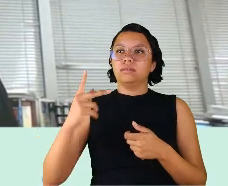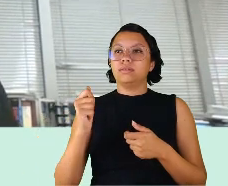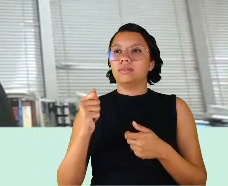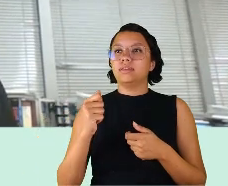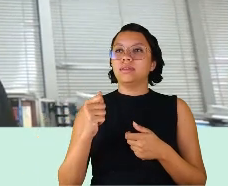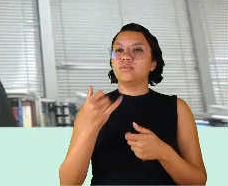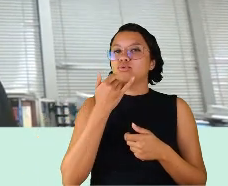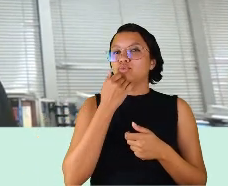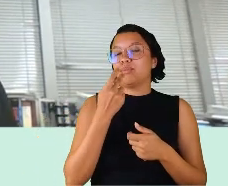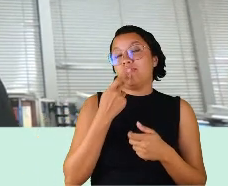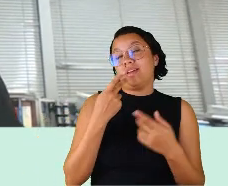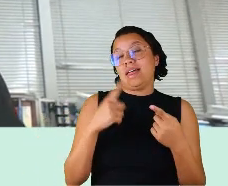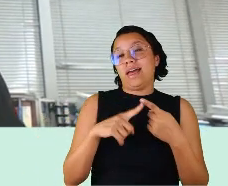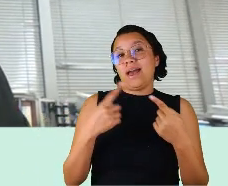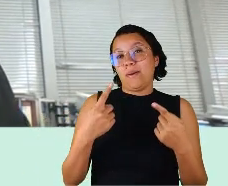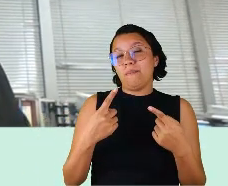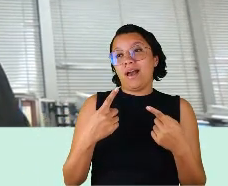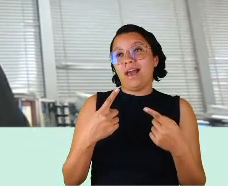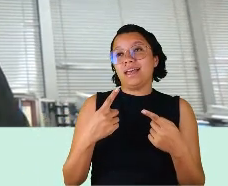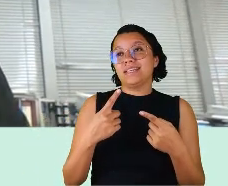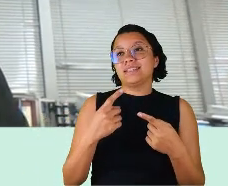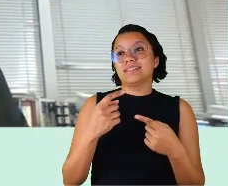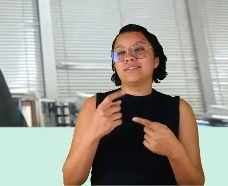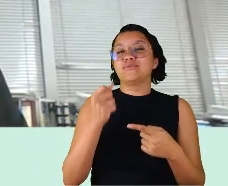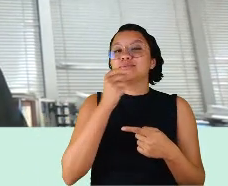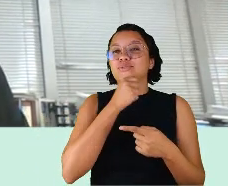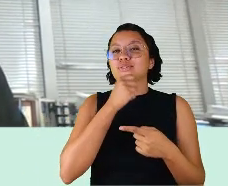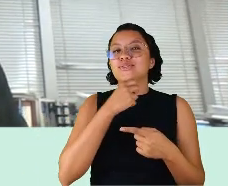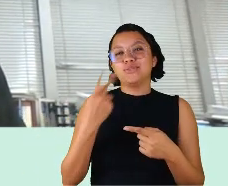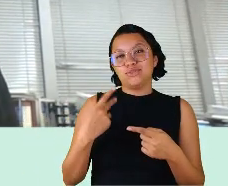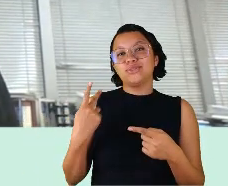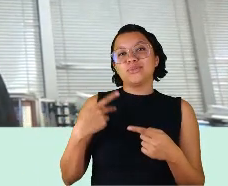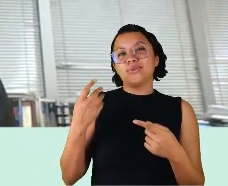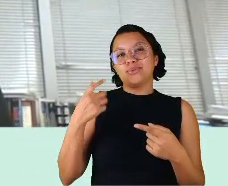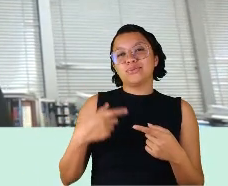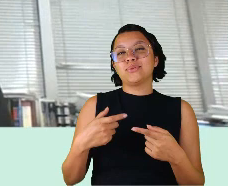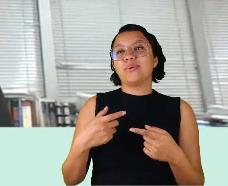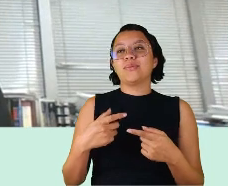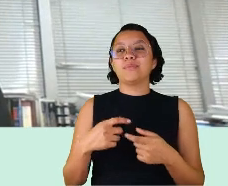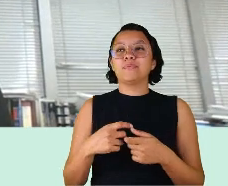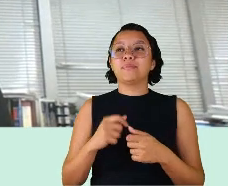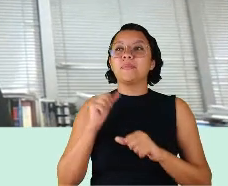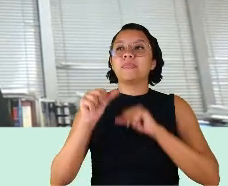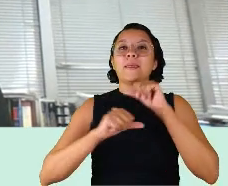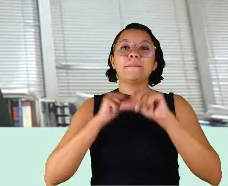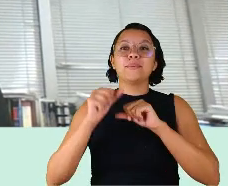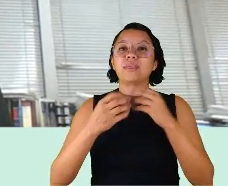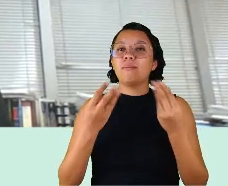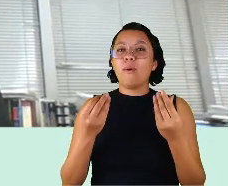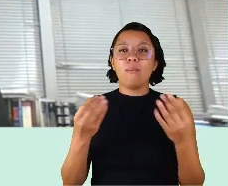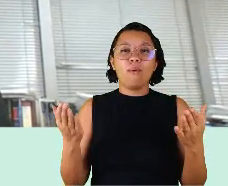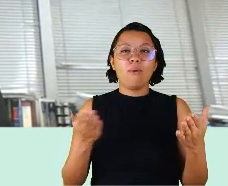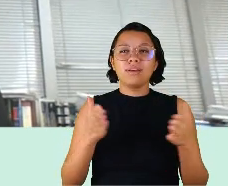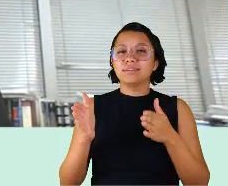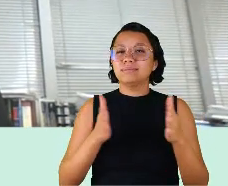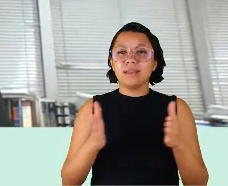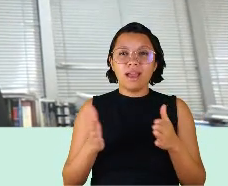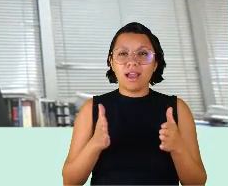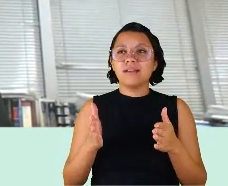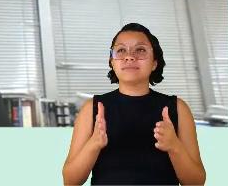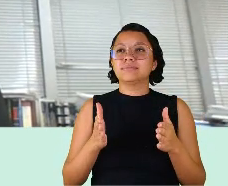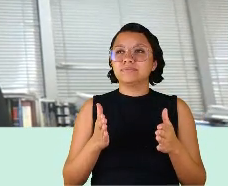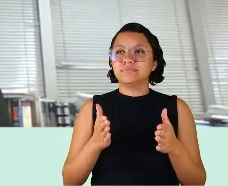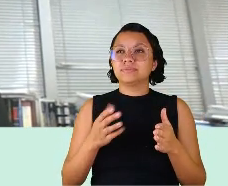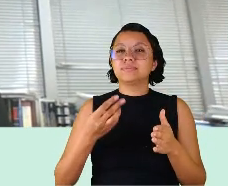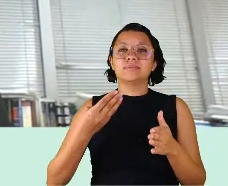falar, incluir você no rol das pessoas antigas, mas nós mudamos tanto nesse período, né?